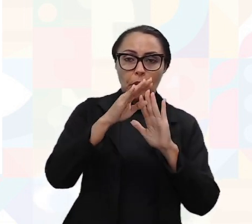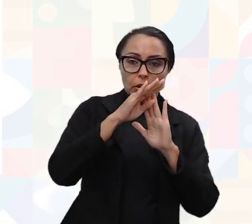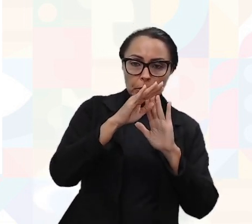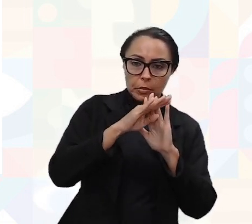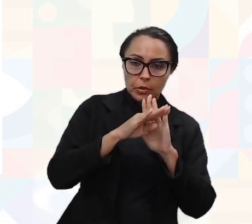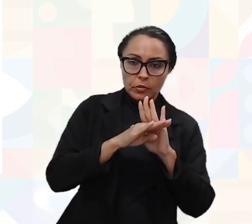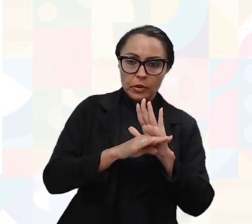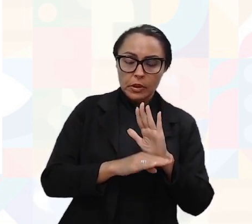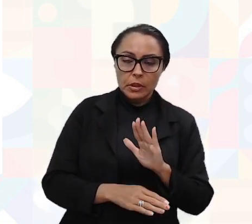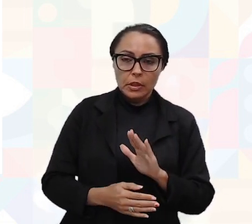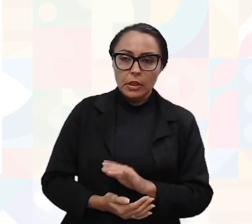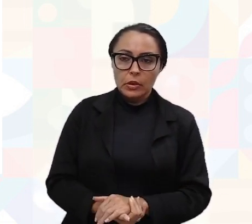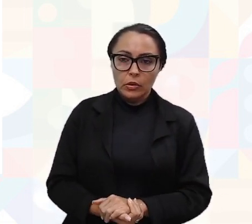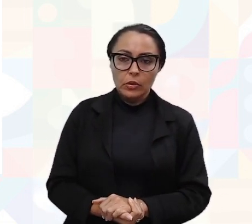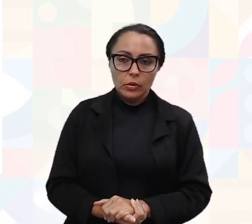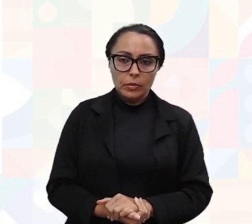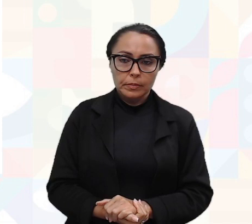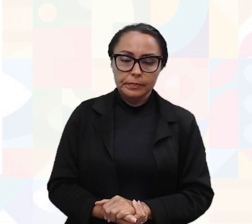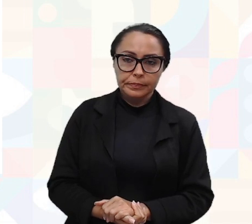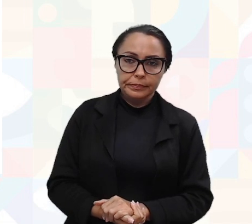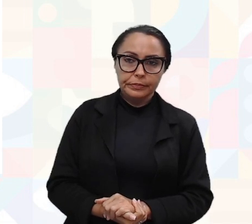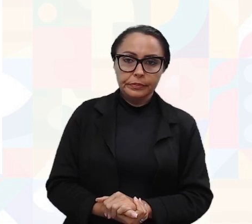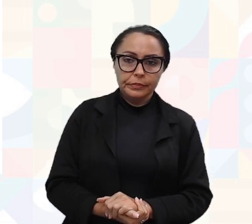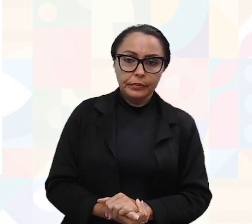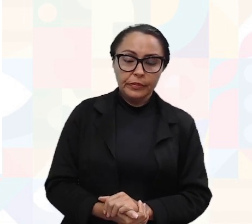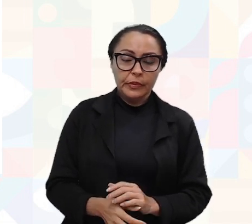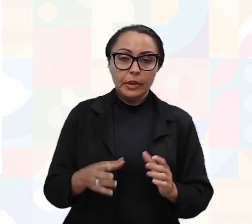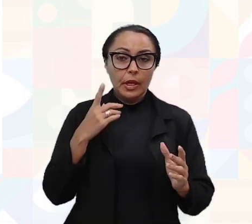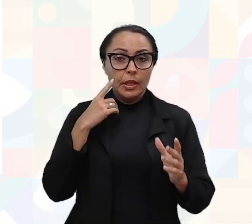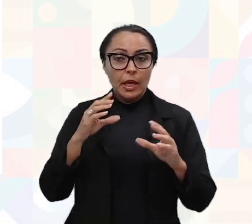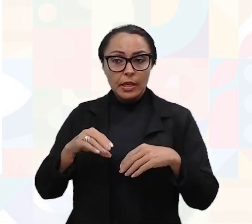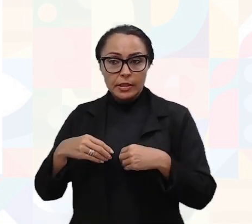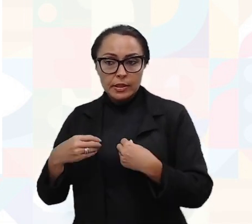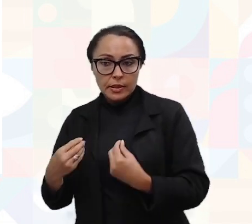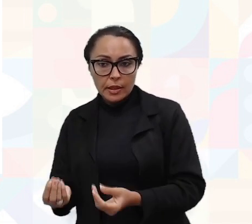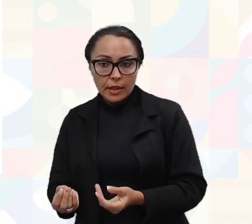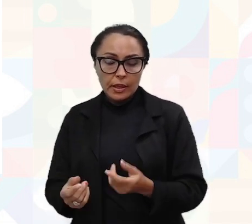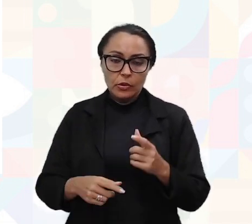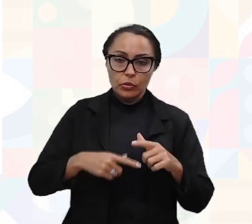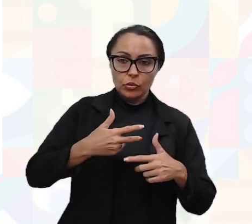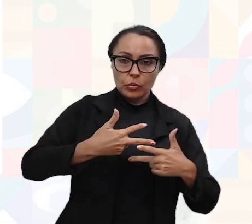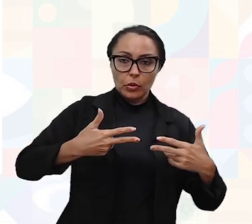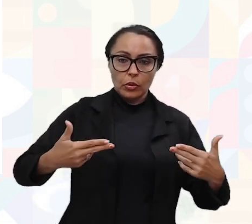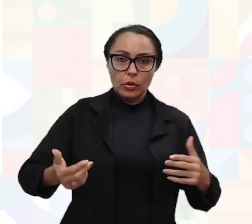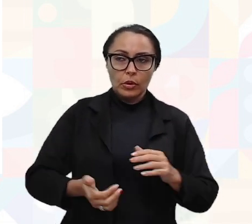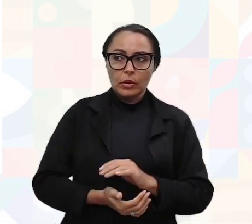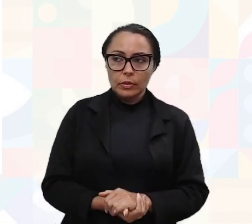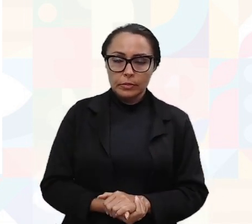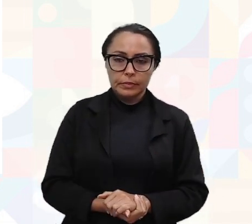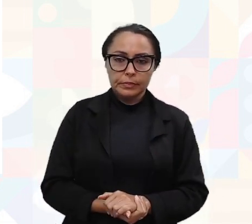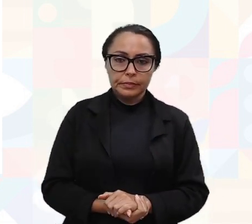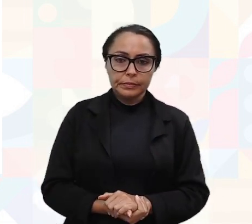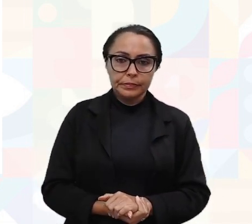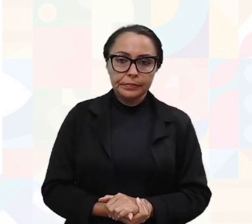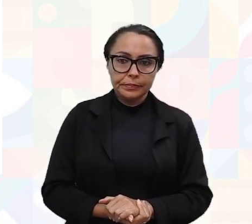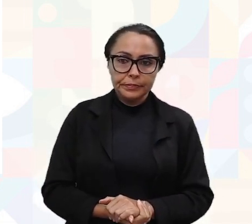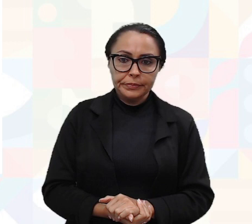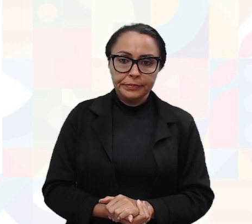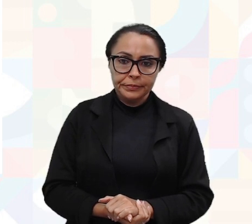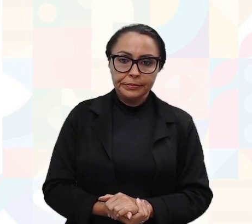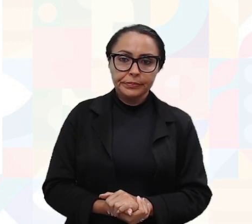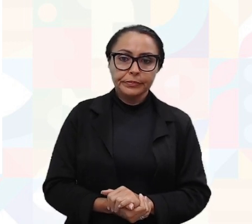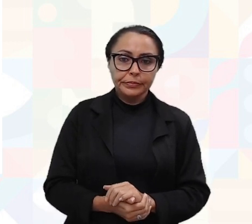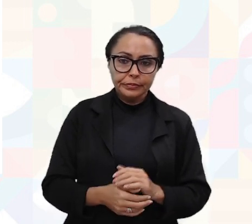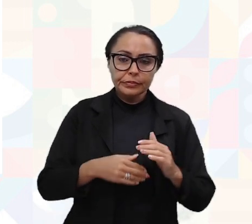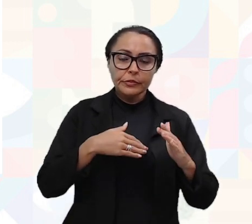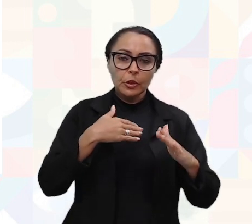fornecedores, com o meu plano de produção e a entrega desses produtos. Se planejamento e controle são